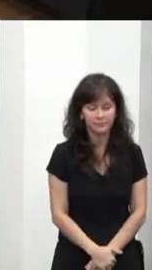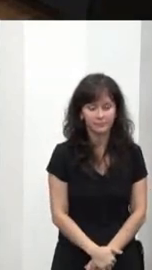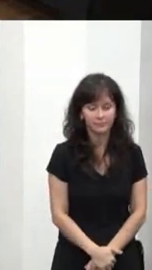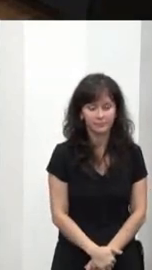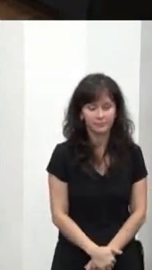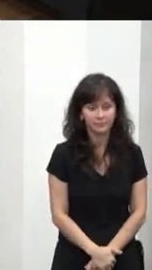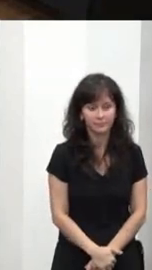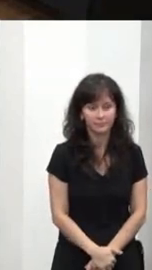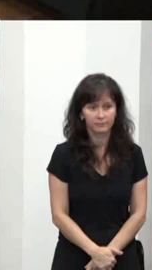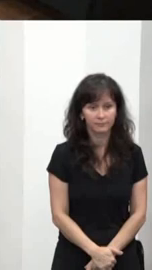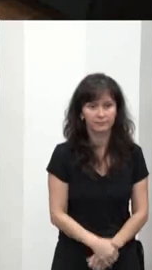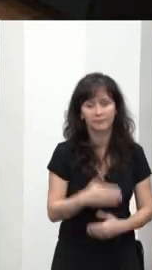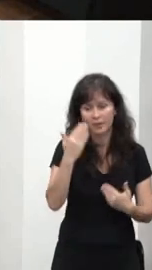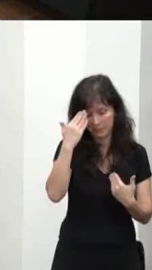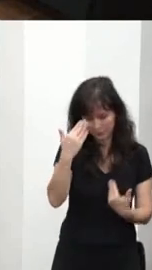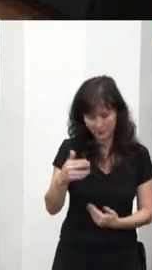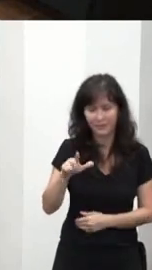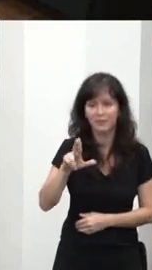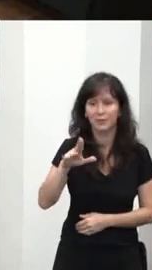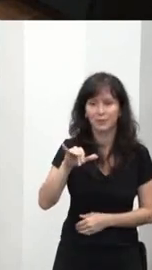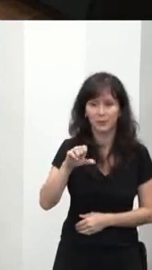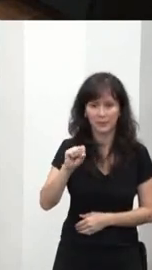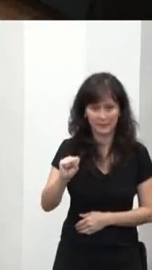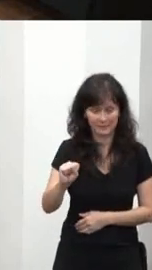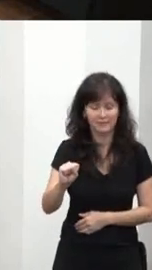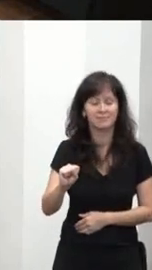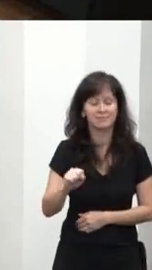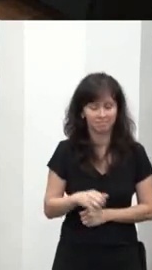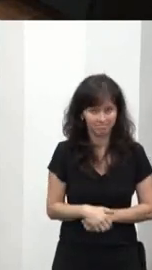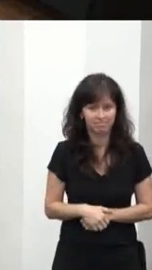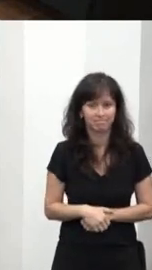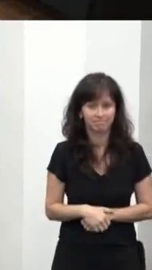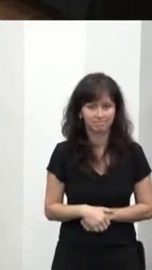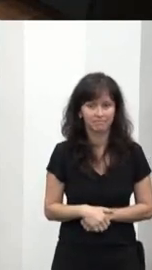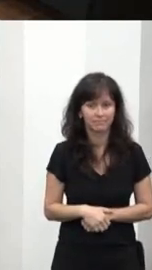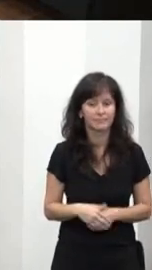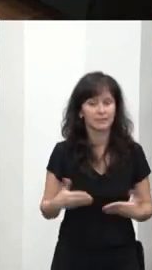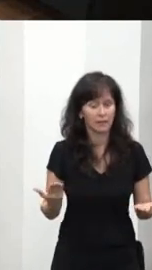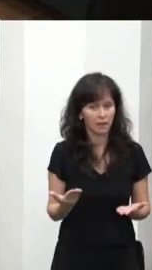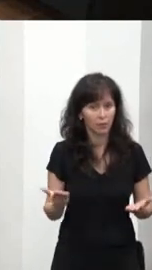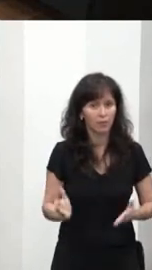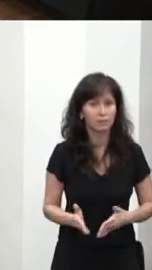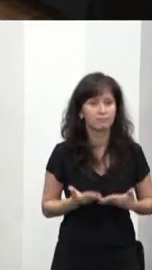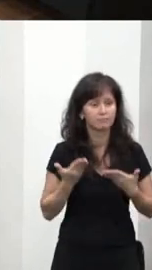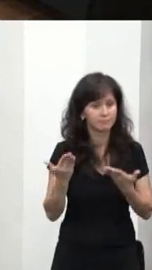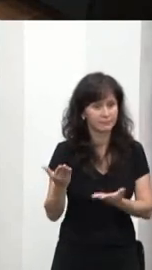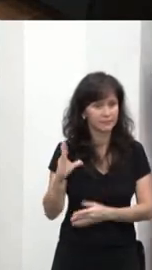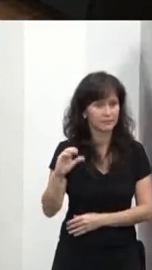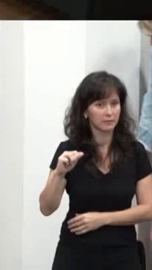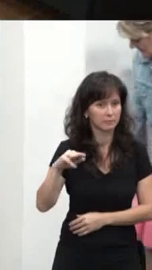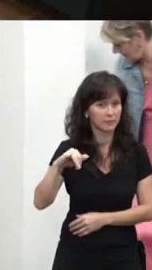Luís mandou o recado vou passar agora para Camila